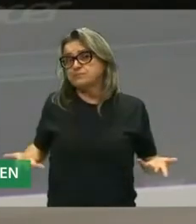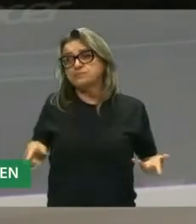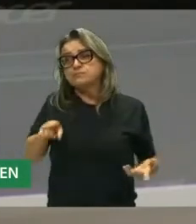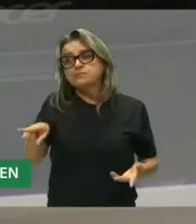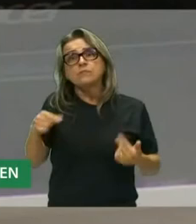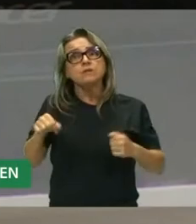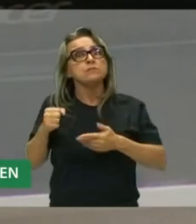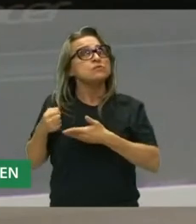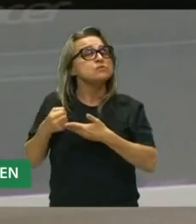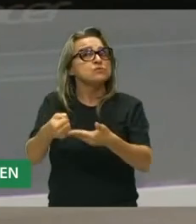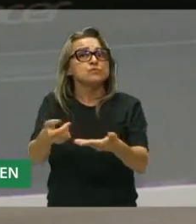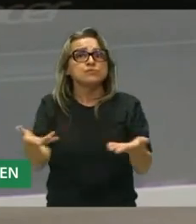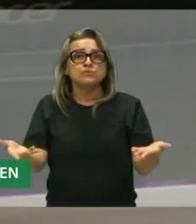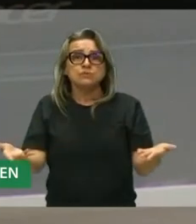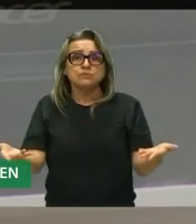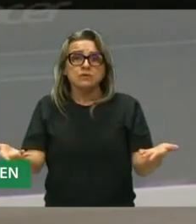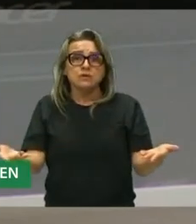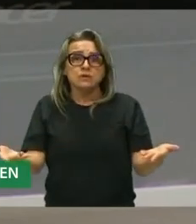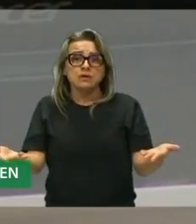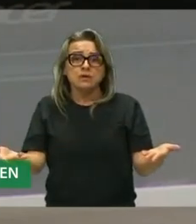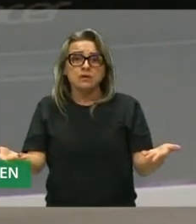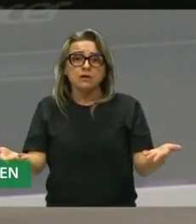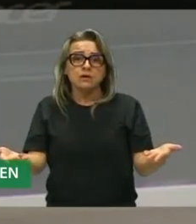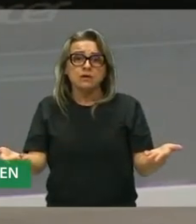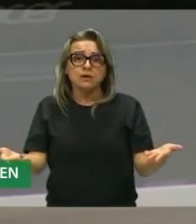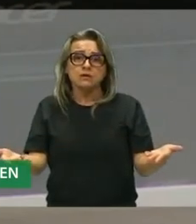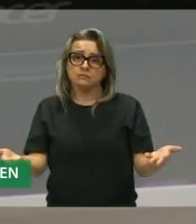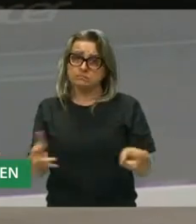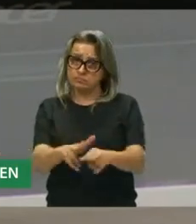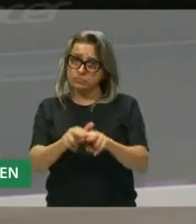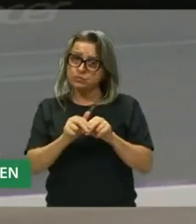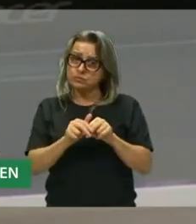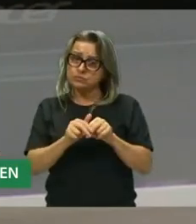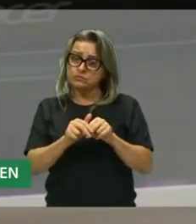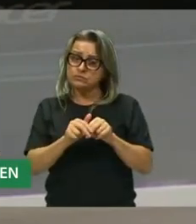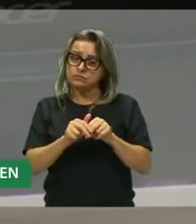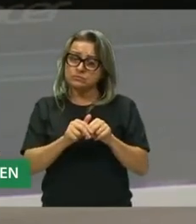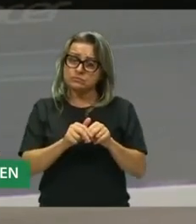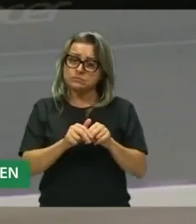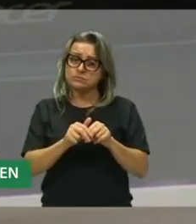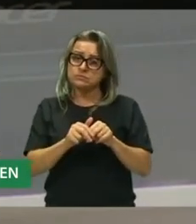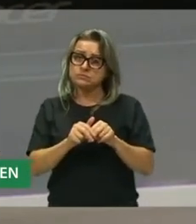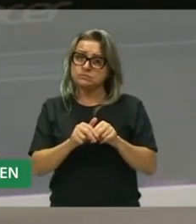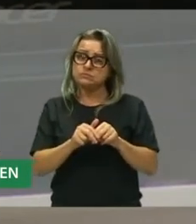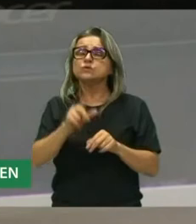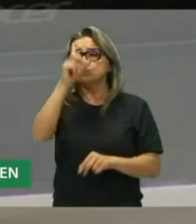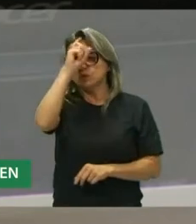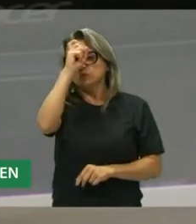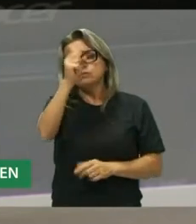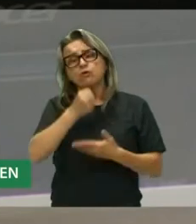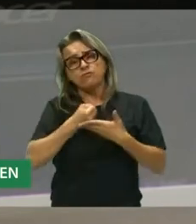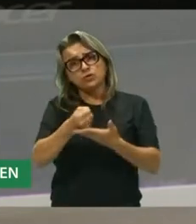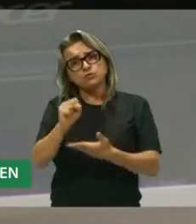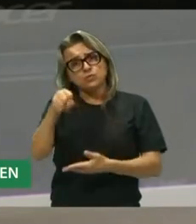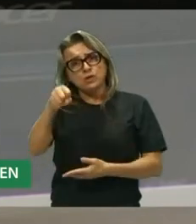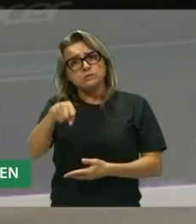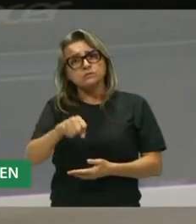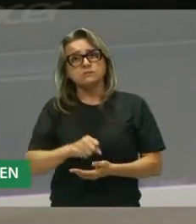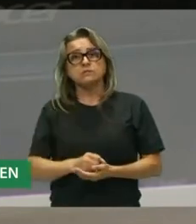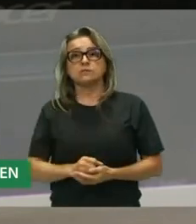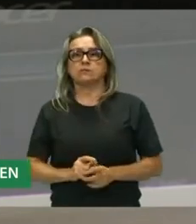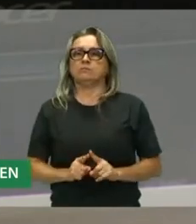precisa e que merece. Então, certamente, okay, ele não vai se omitir diante dessa necessidade.